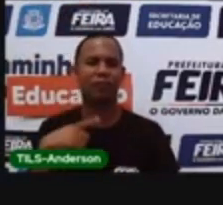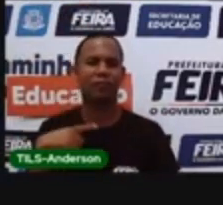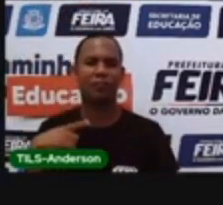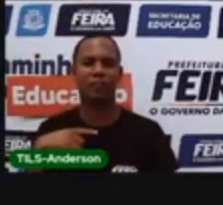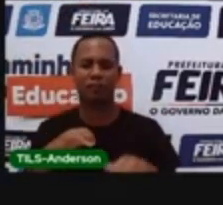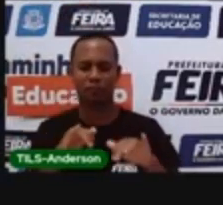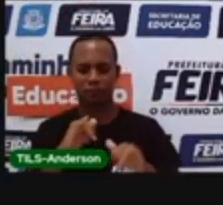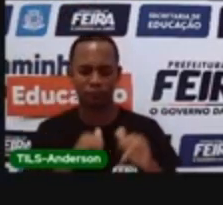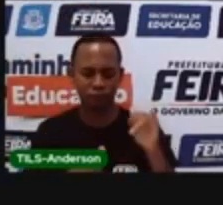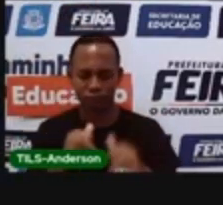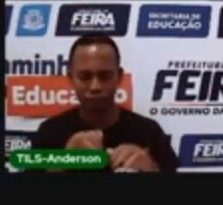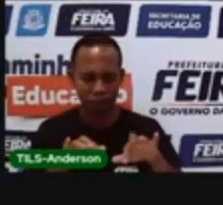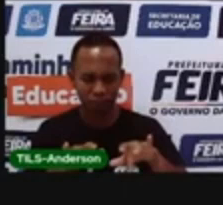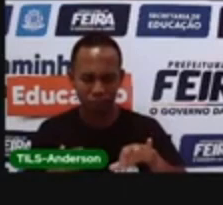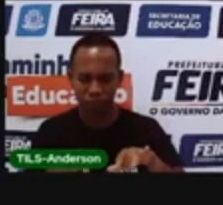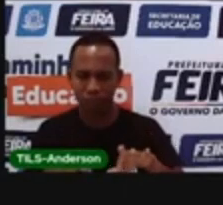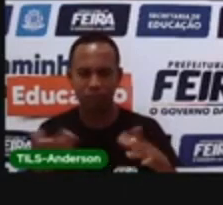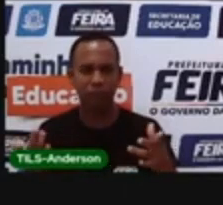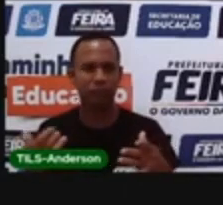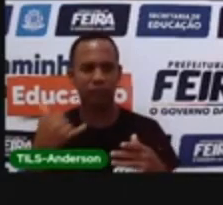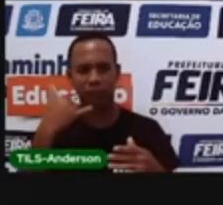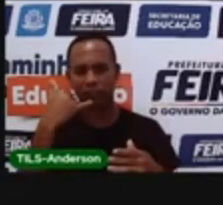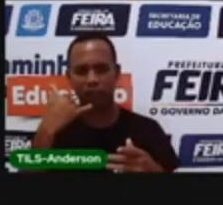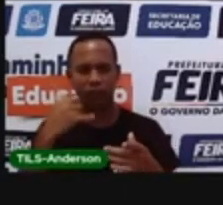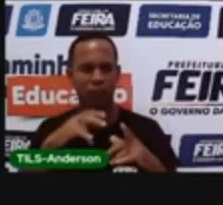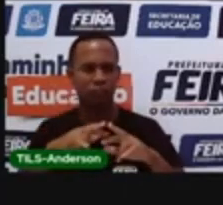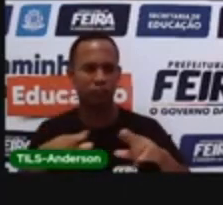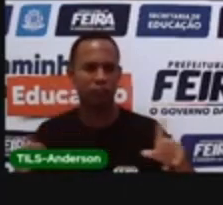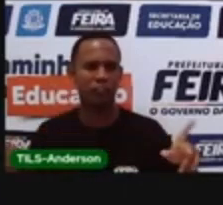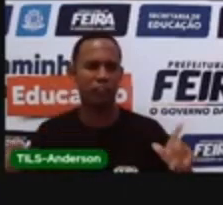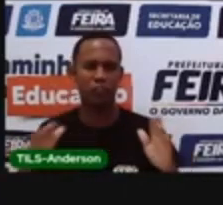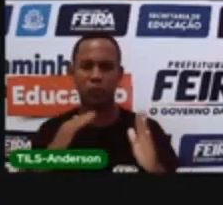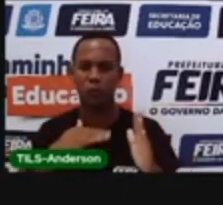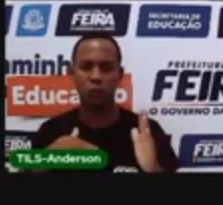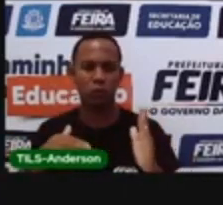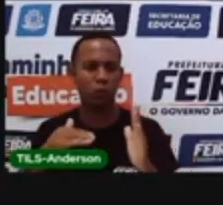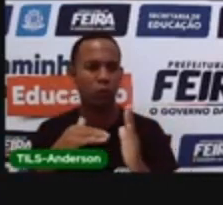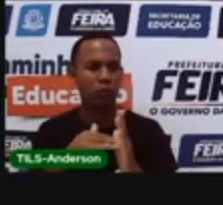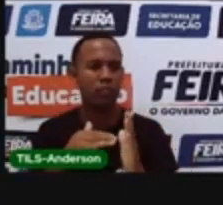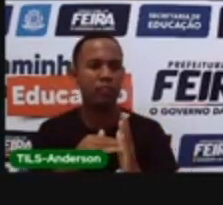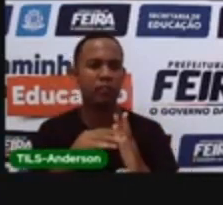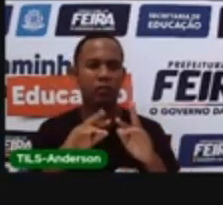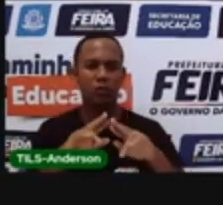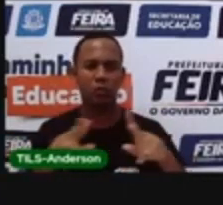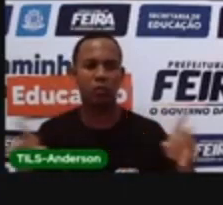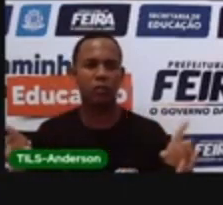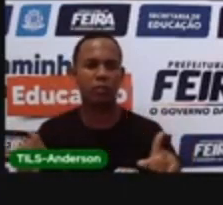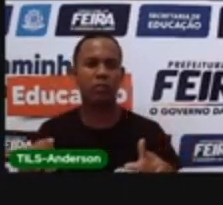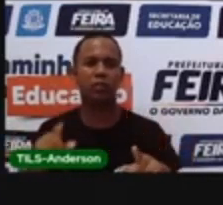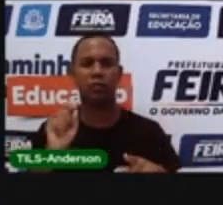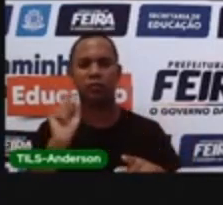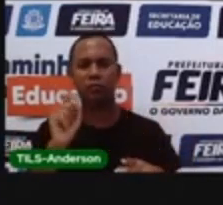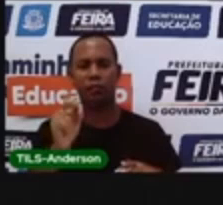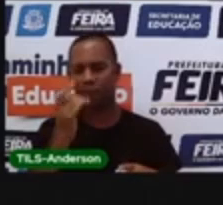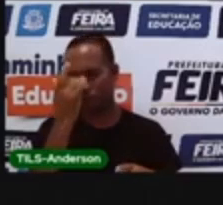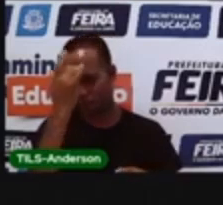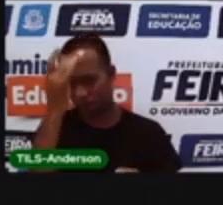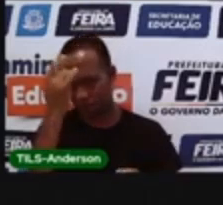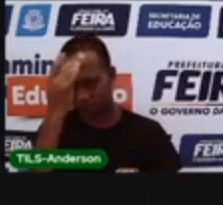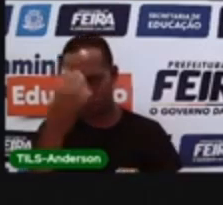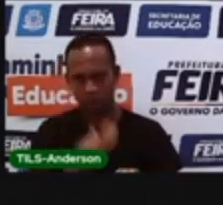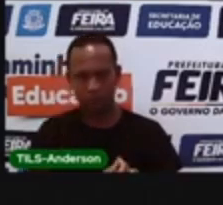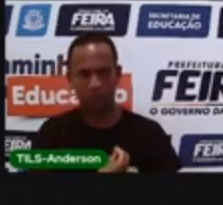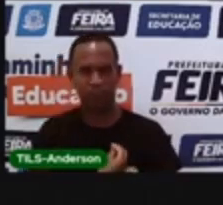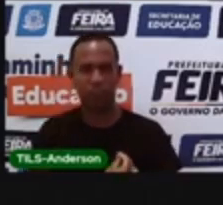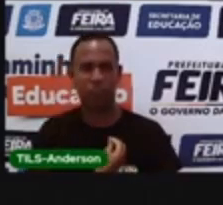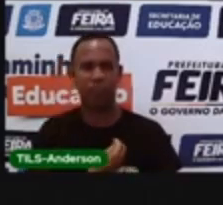computadores, telefones, dentre vários outros. Todos esses equipamentos são facilitadores da nossa